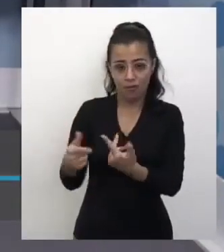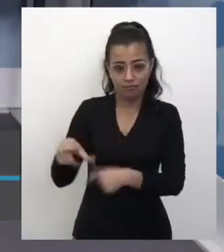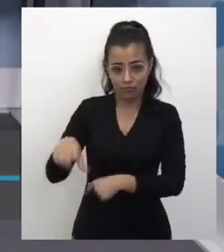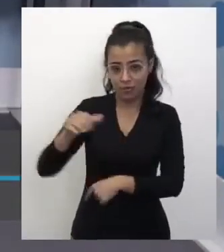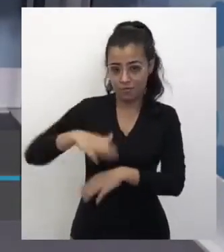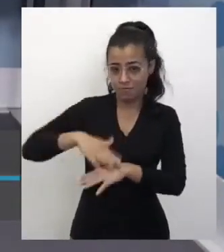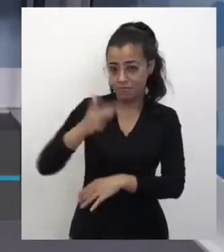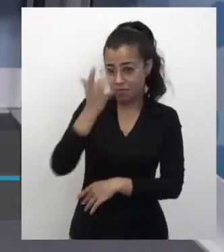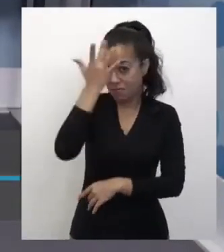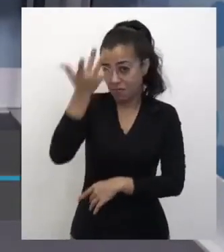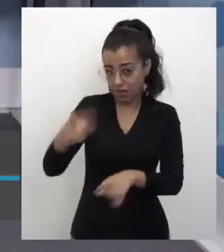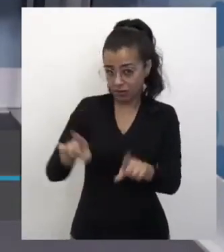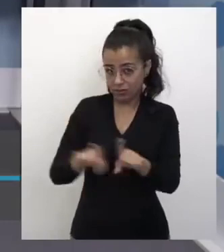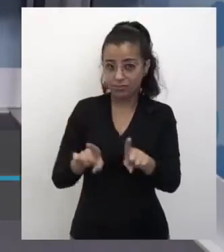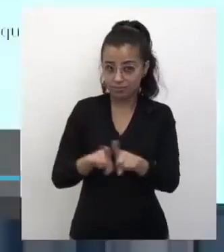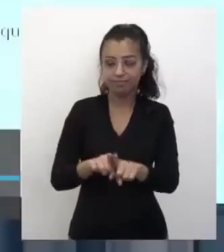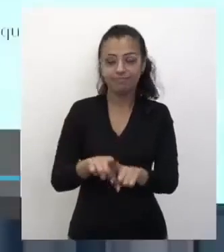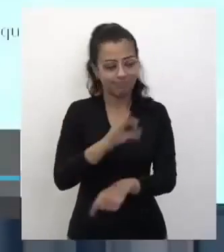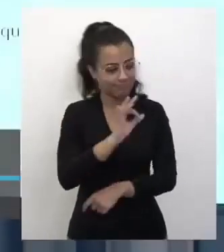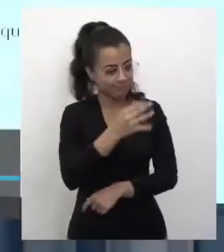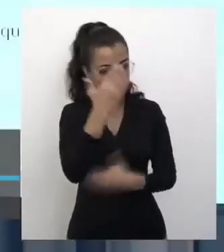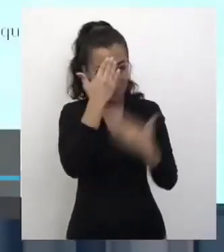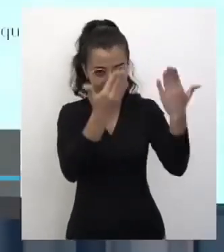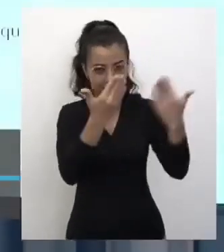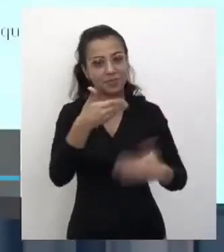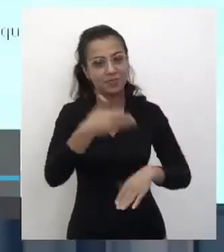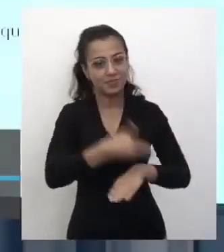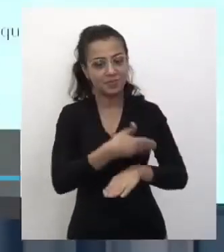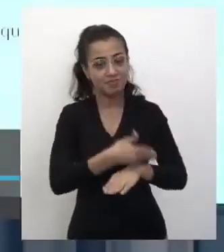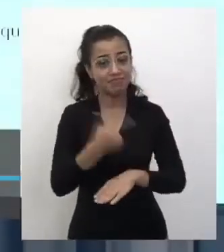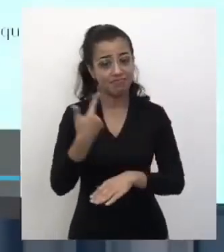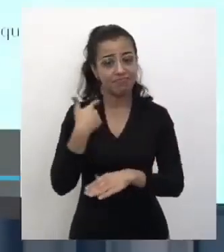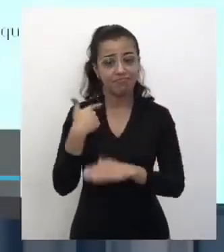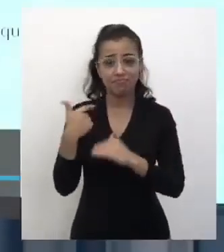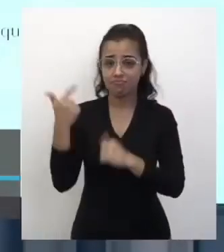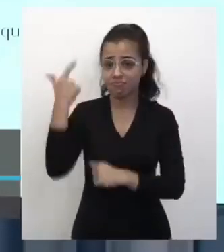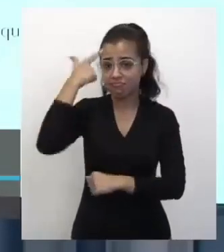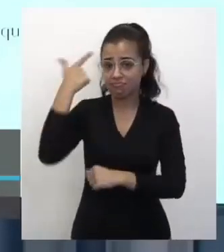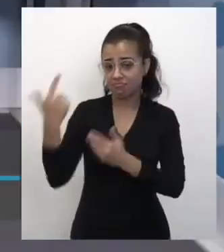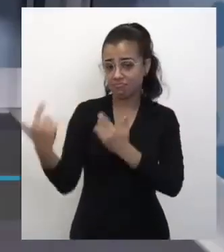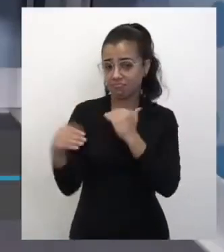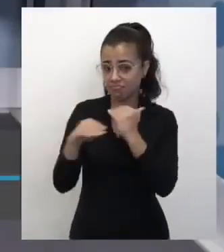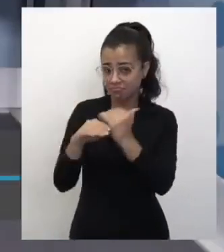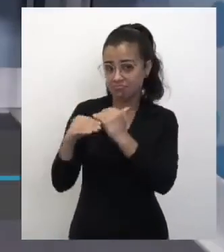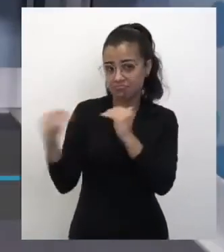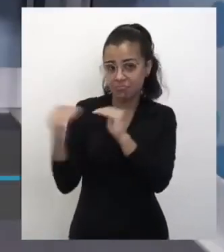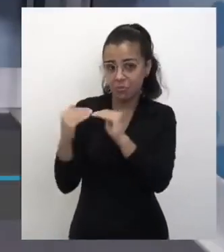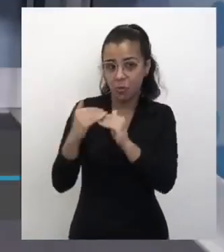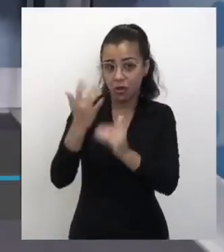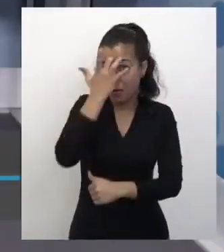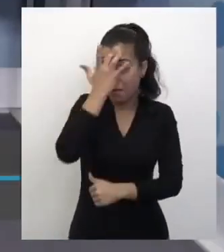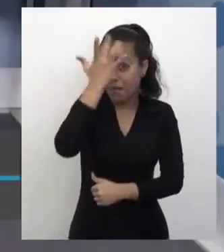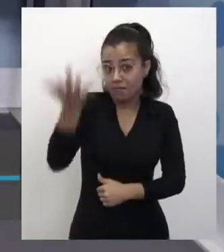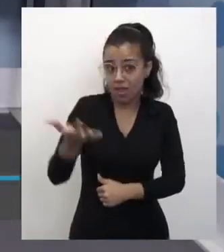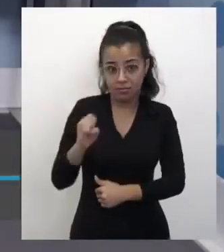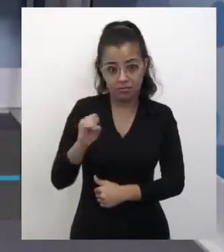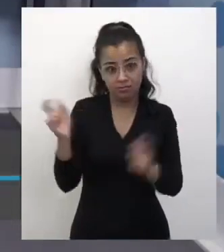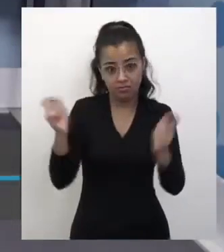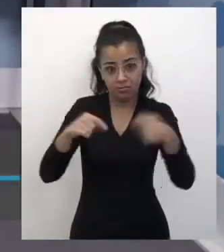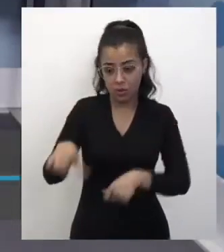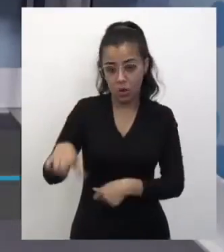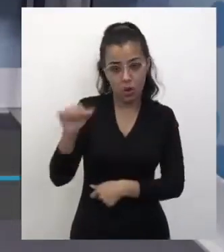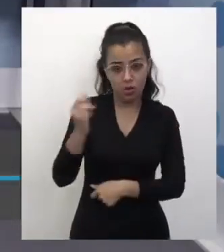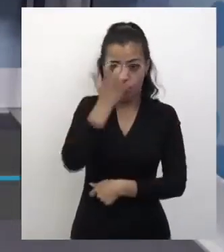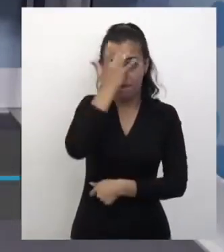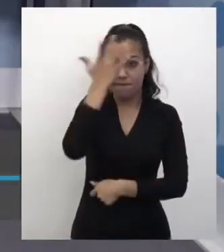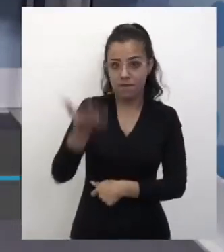Obrigado pela participação, boa. Meu, eu ia nessa, eu tava nesse naipe aí de ver a mais fácil. Também, né? Você pode escolher. Eu também